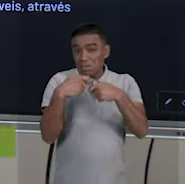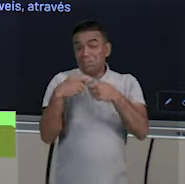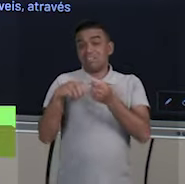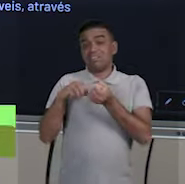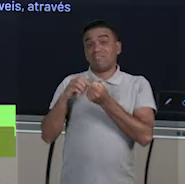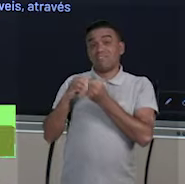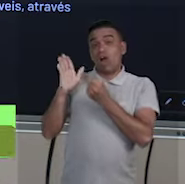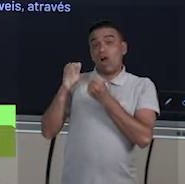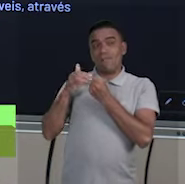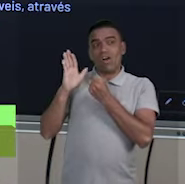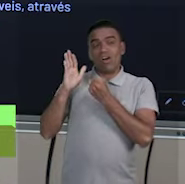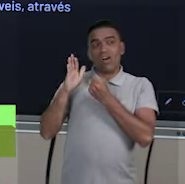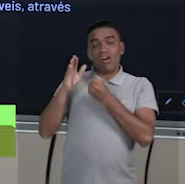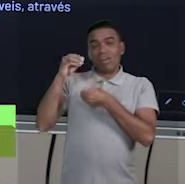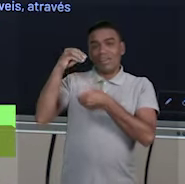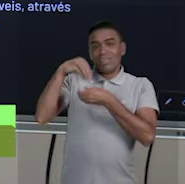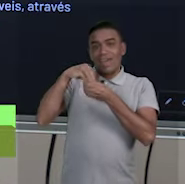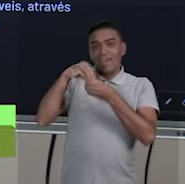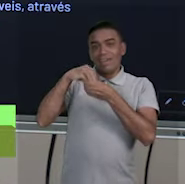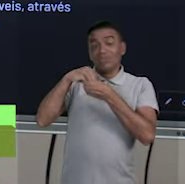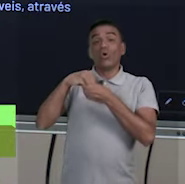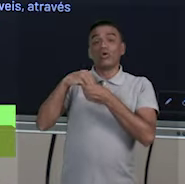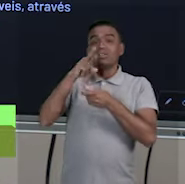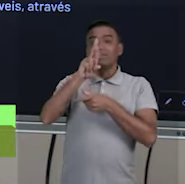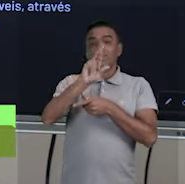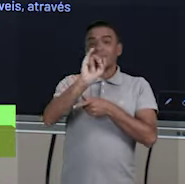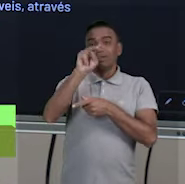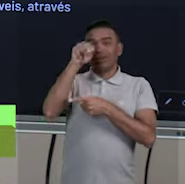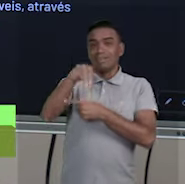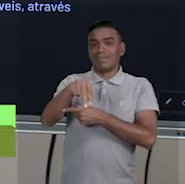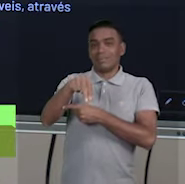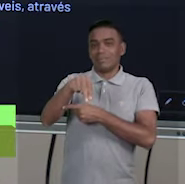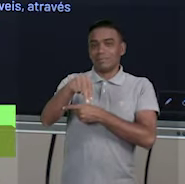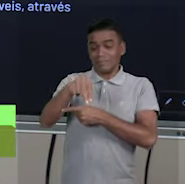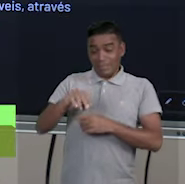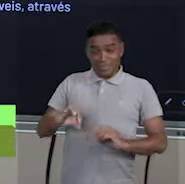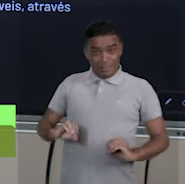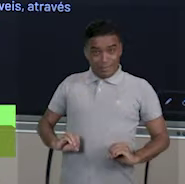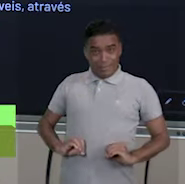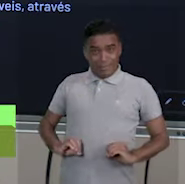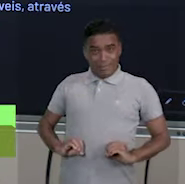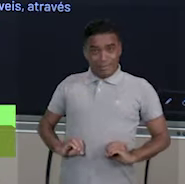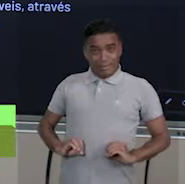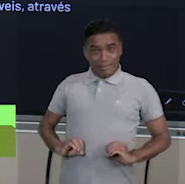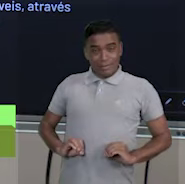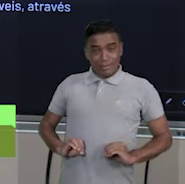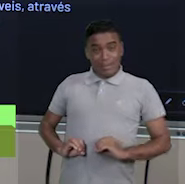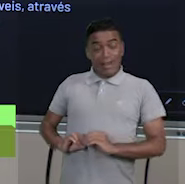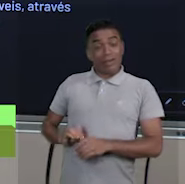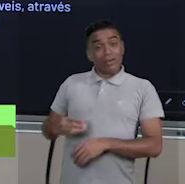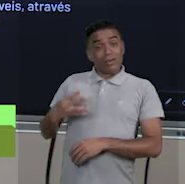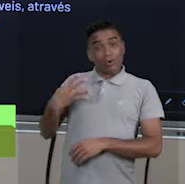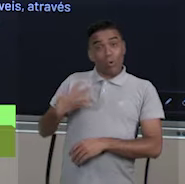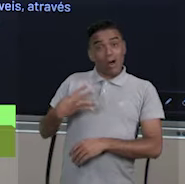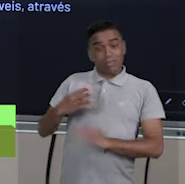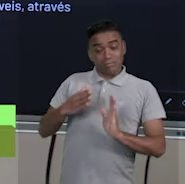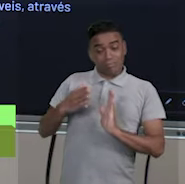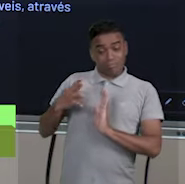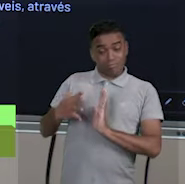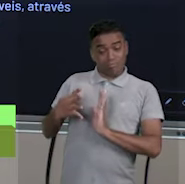secretado aqui ainda dentro do túbulo renal e, por fim, nós vamos ter a etapa 4, que é a etapa